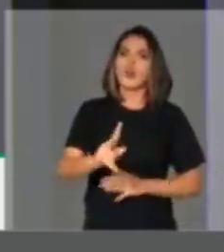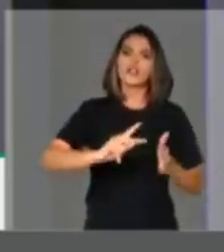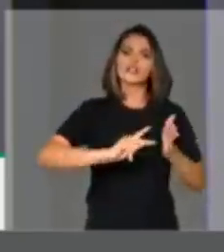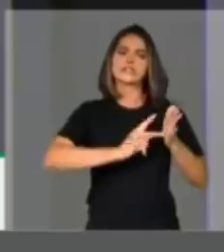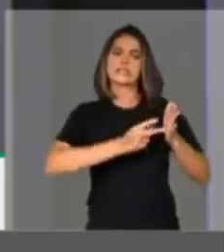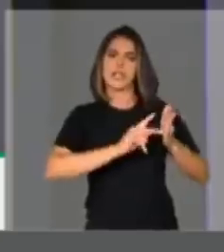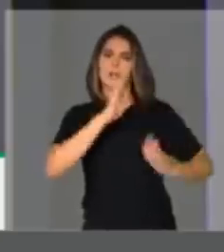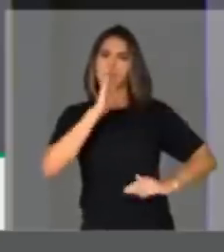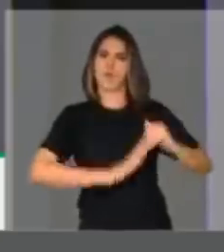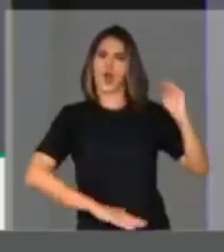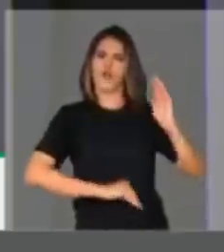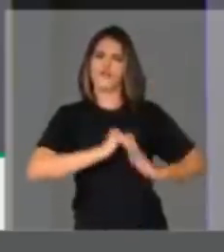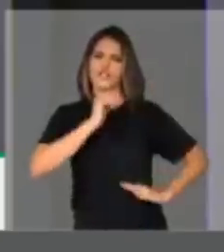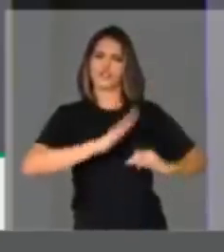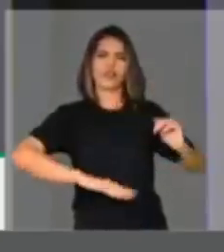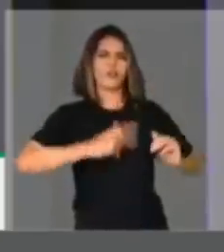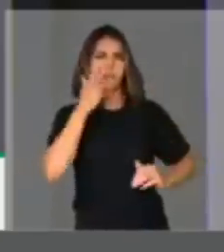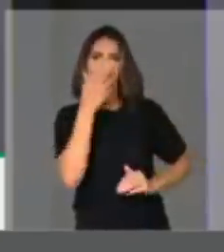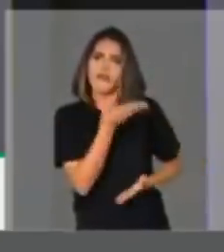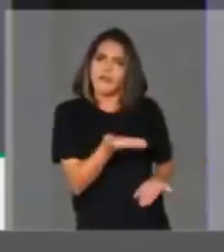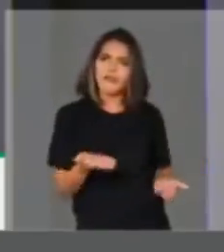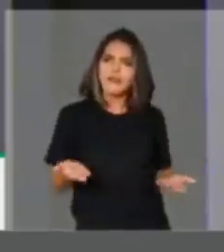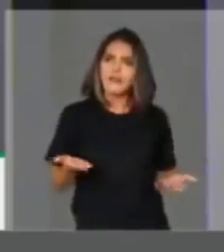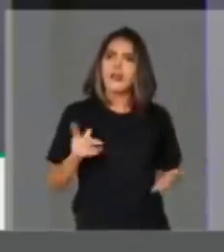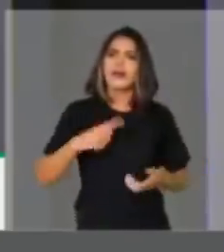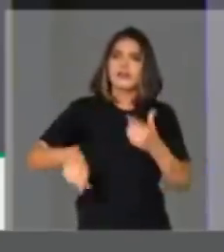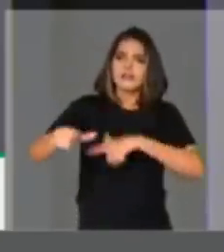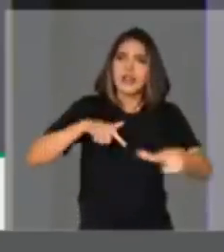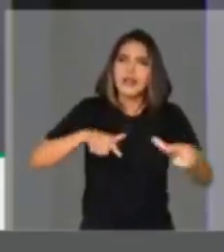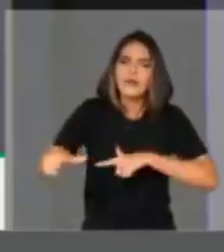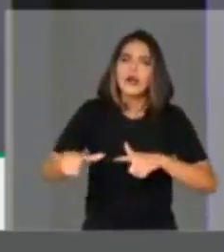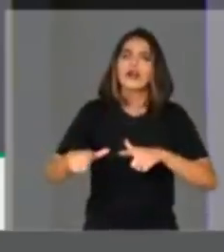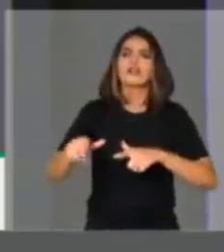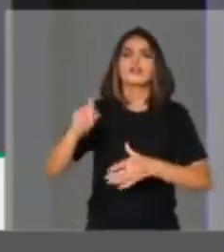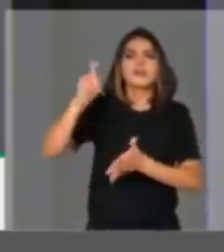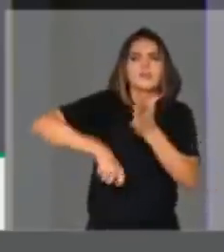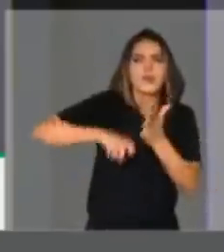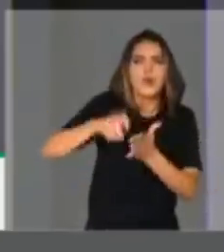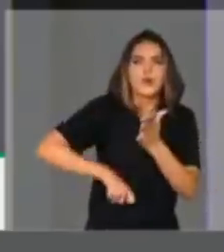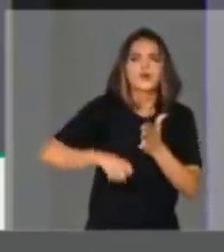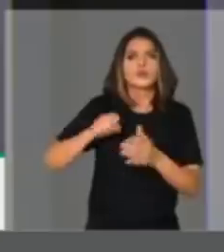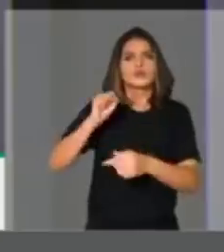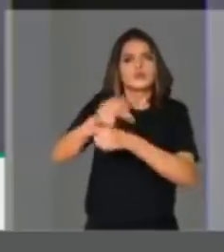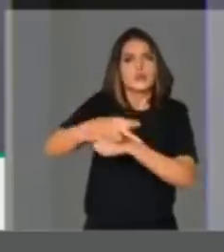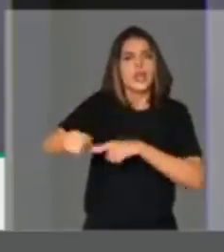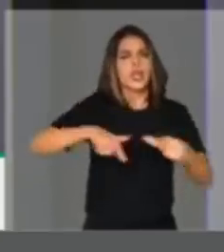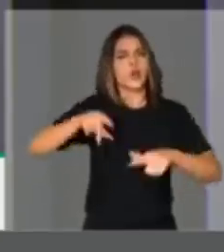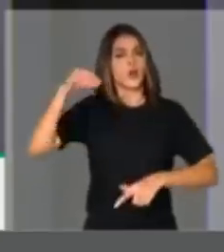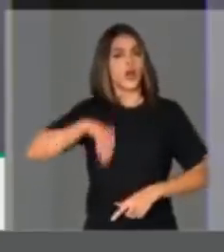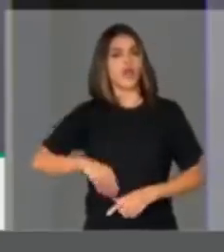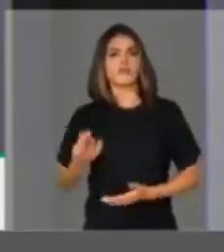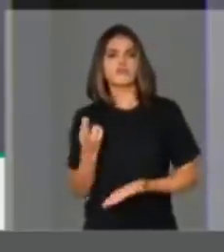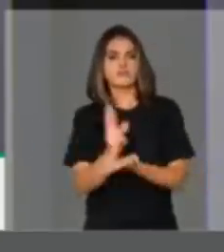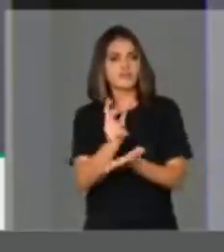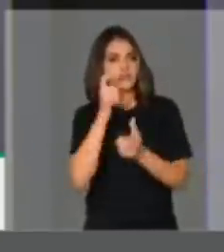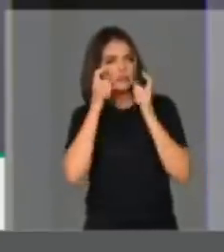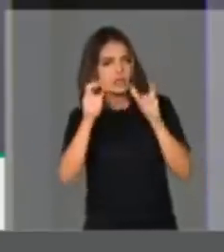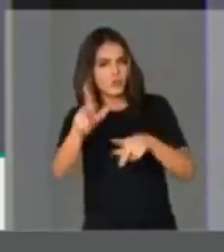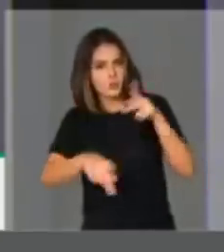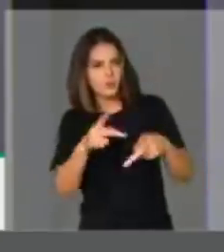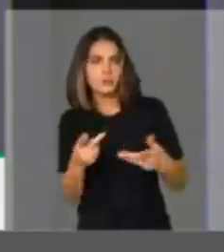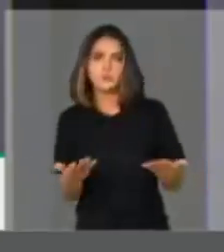sindicalista profissional, não tem ninguém que efetivamente é que produza, trabalha, gera imposto, emprego e renda, que venha representar o interesse público.